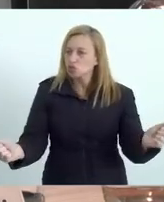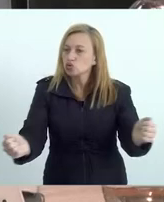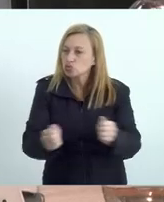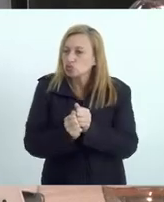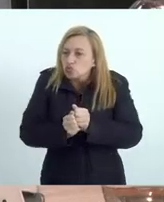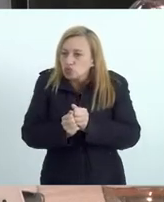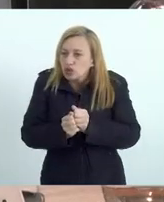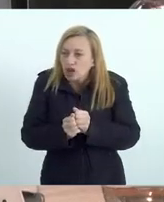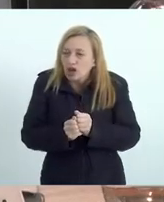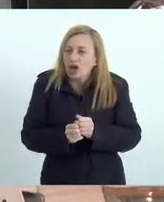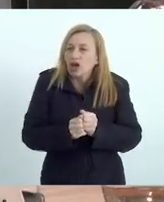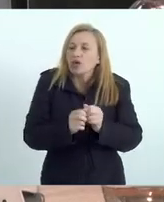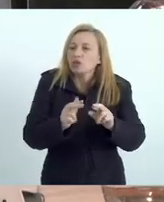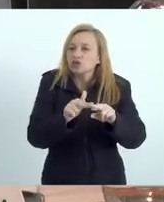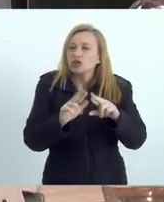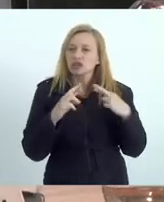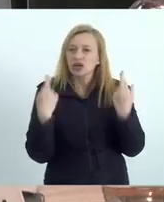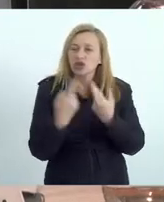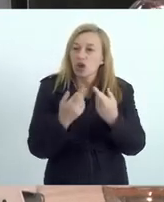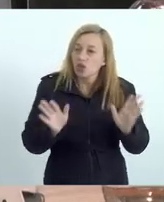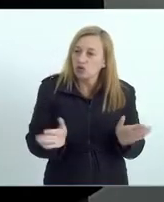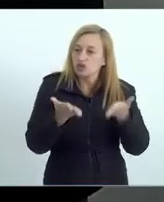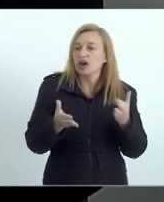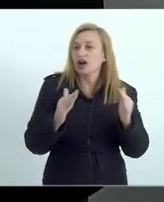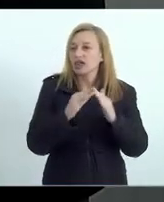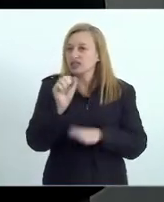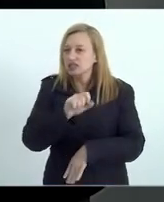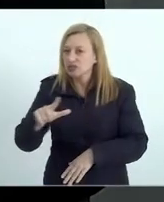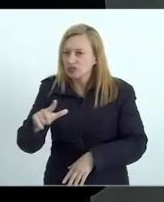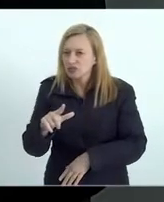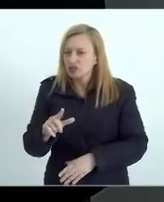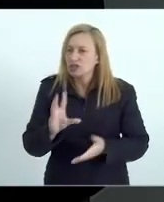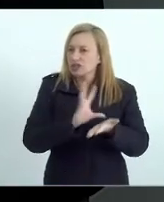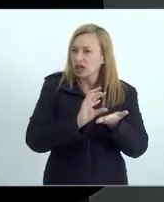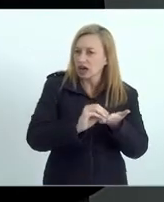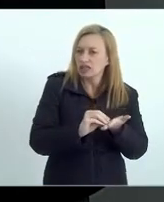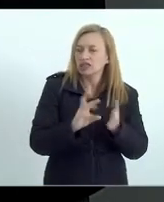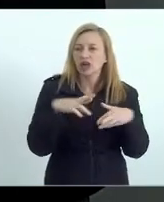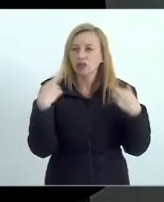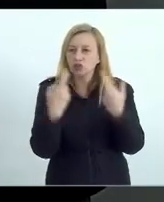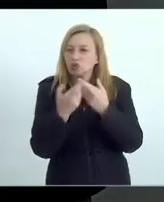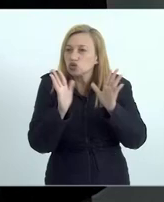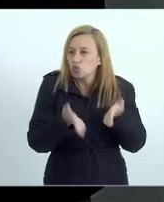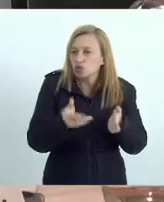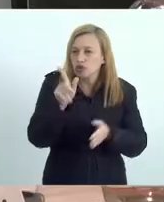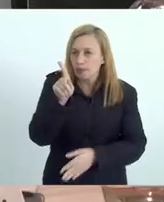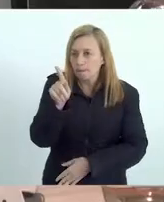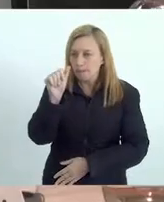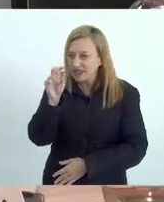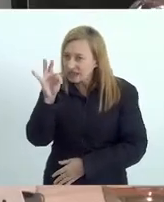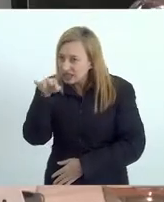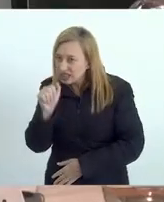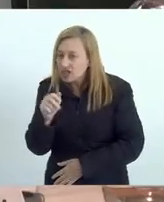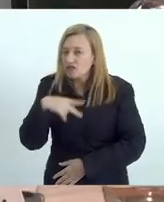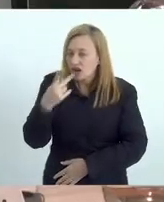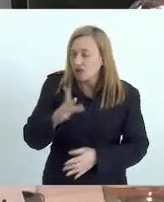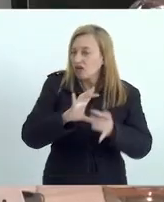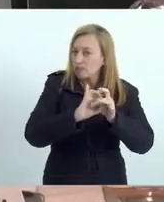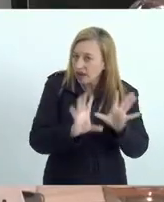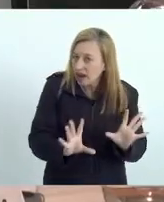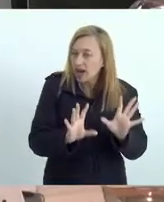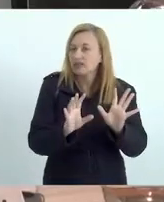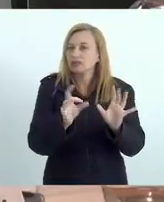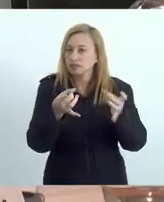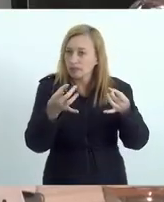fruto dessa reunião aí eu vou motivar a casa civil na ata da reunião de hoje Patrícia dizer que ficou deliberado